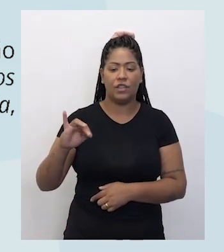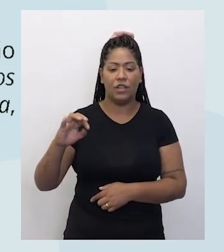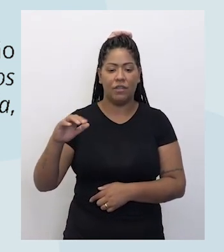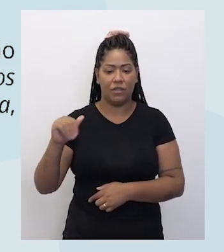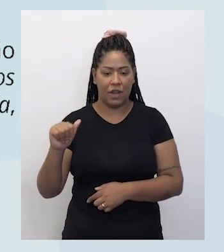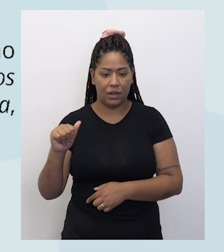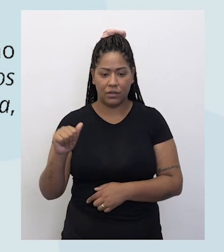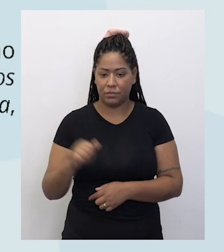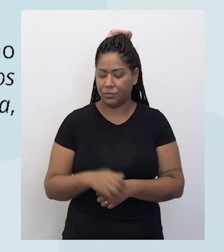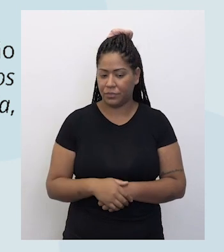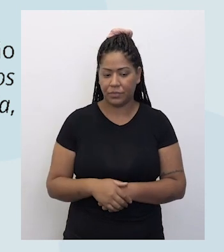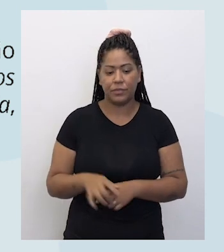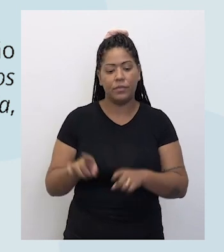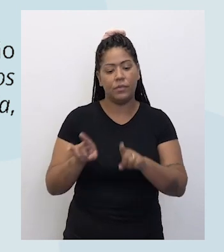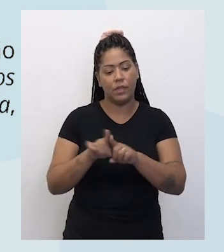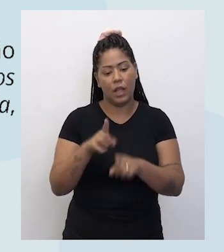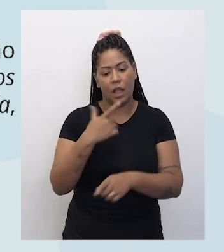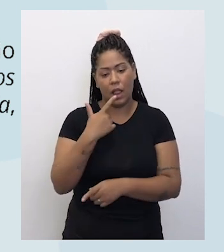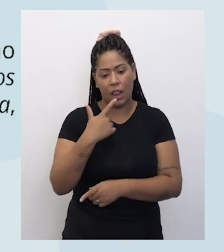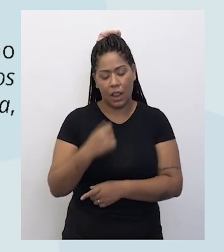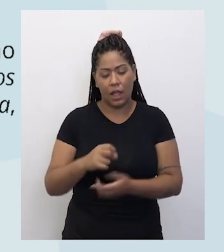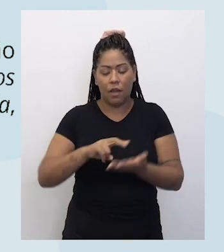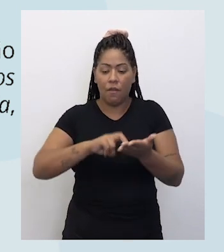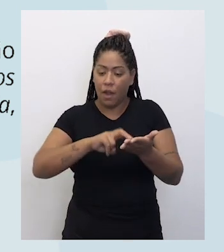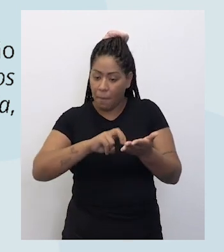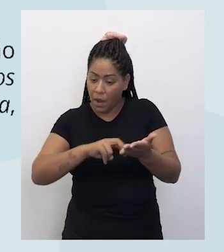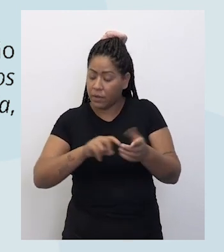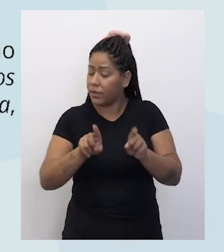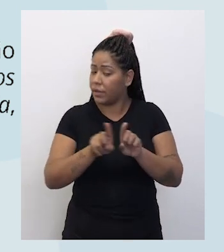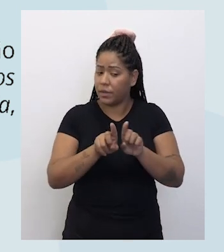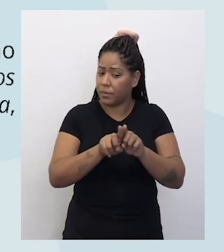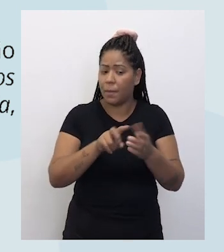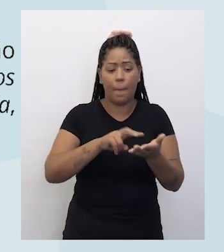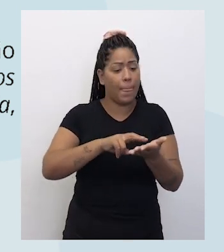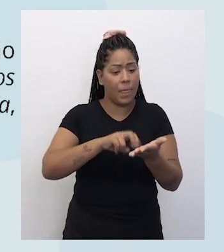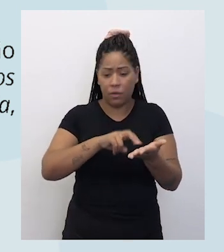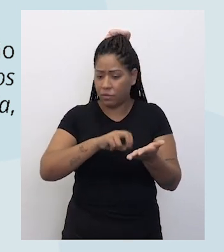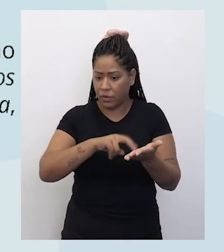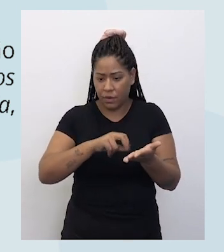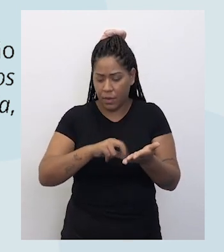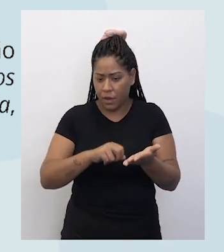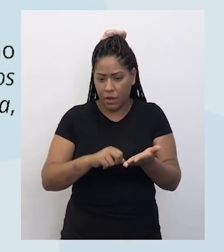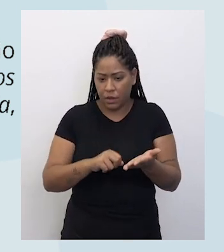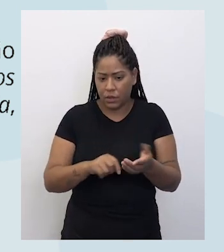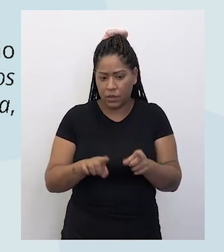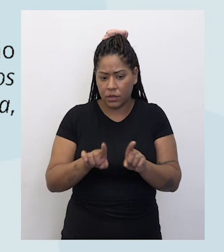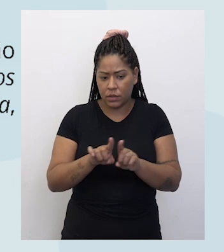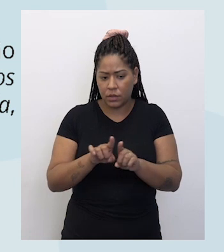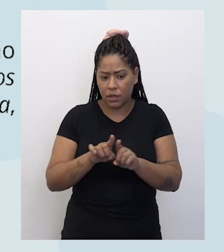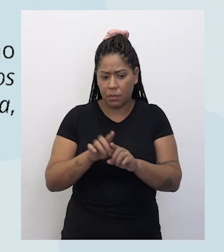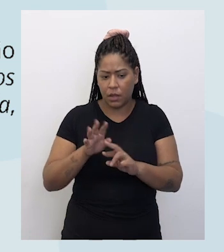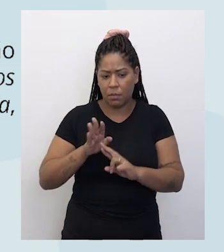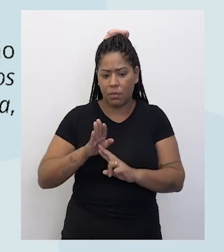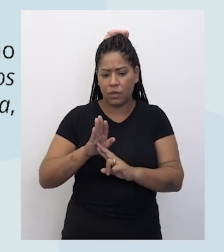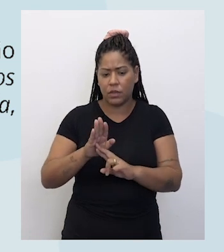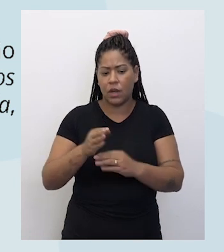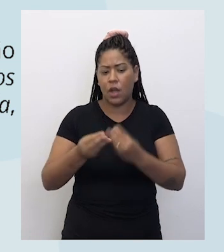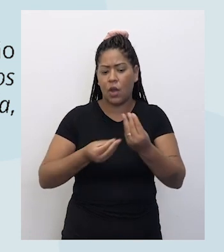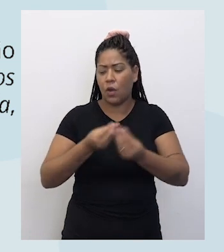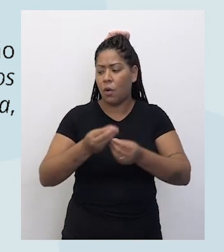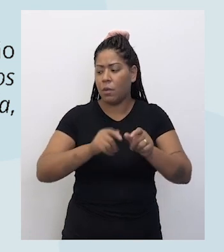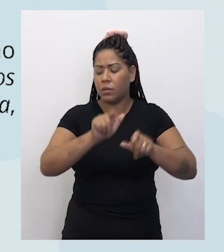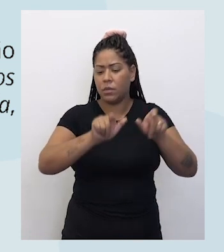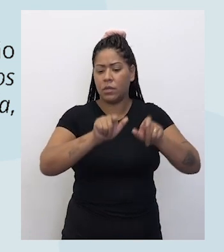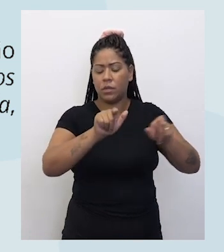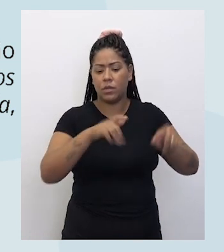também a combinação de linguagens, como eu falei, verbais e não verbais, na construção da mensagem, visando a captar a atenção do leitor, isto